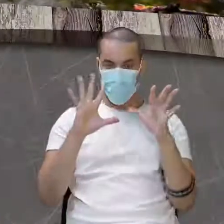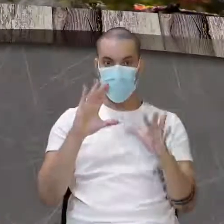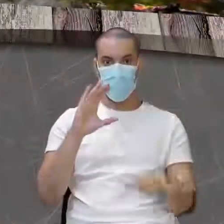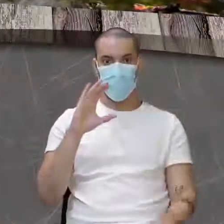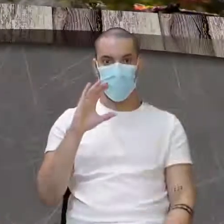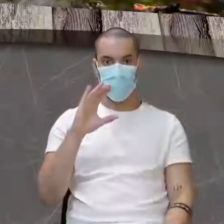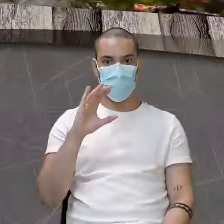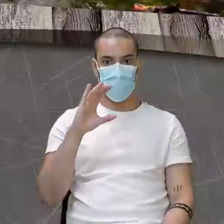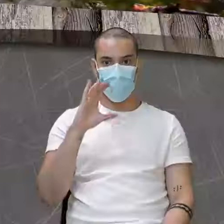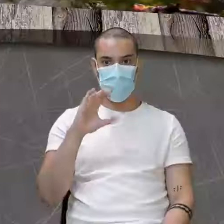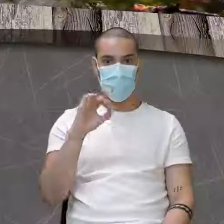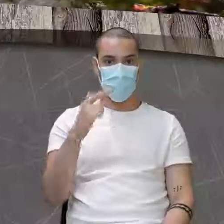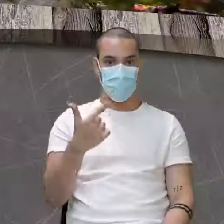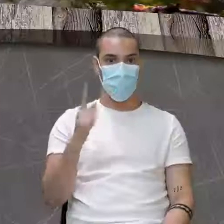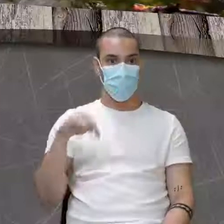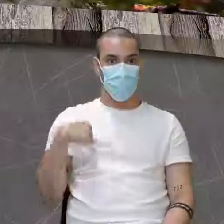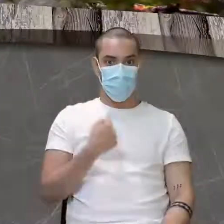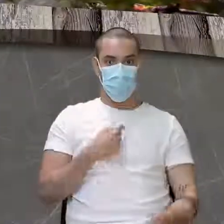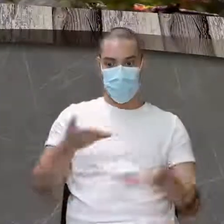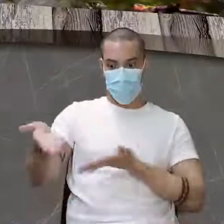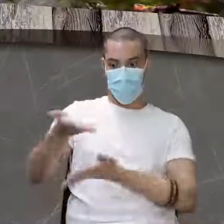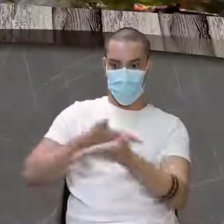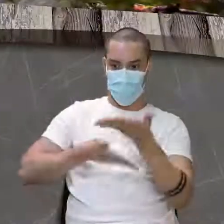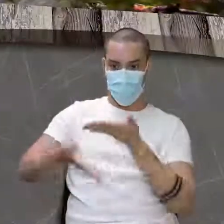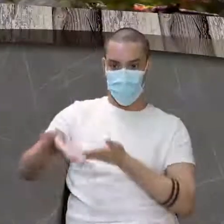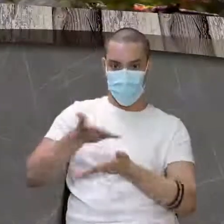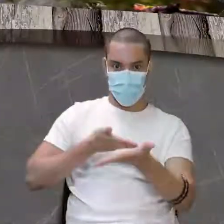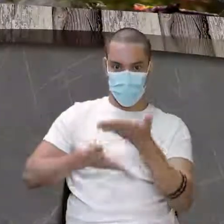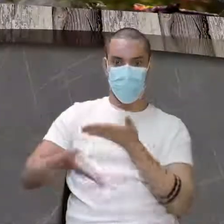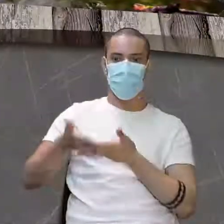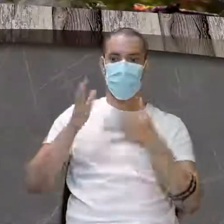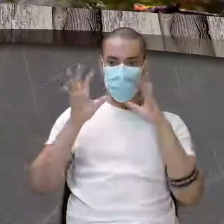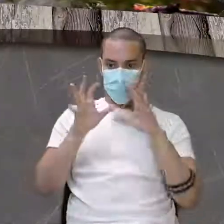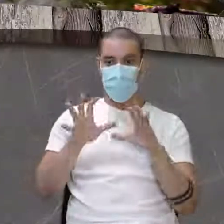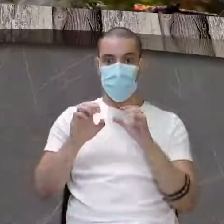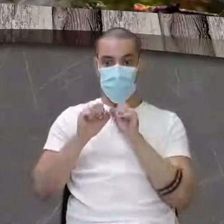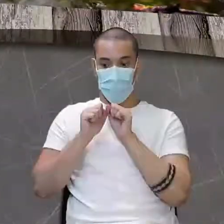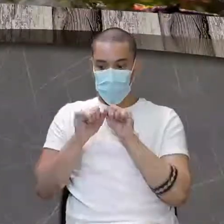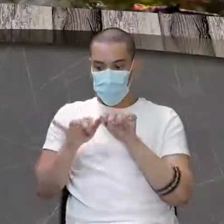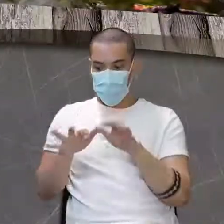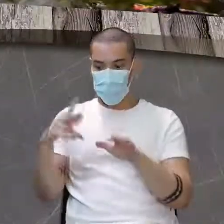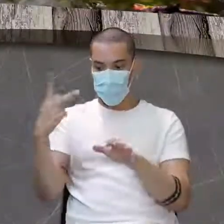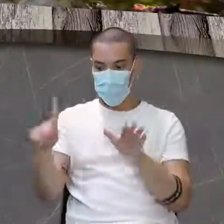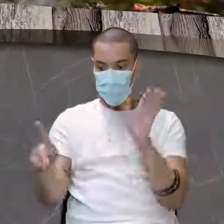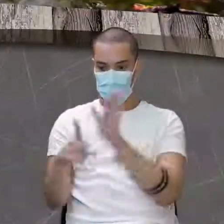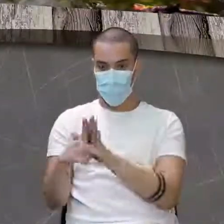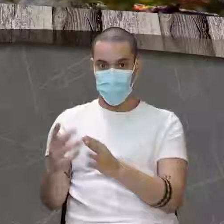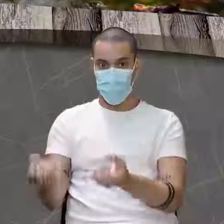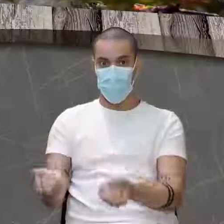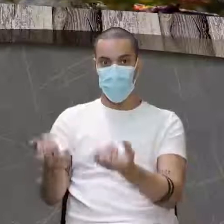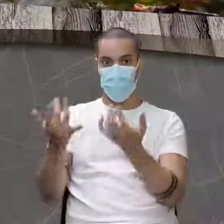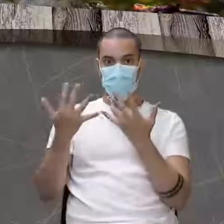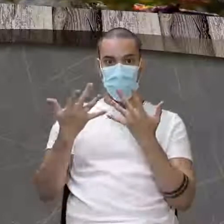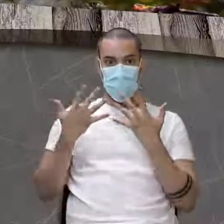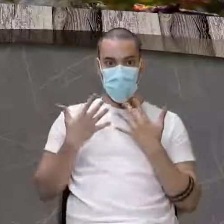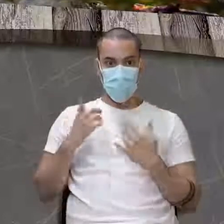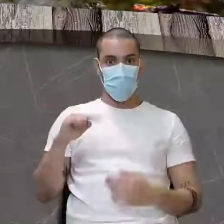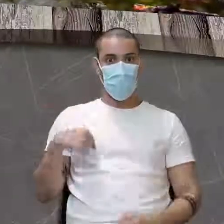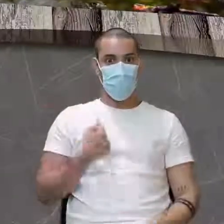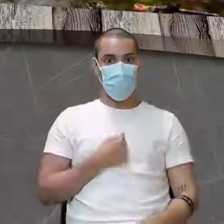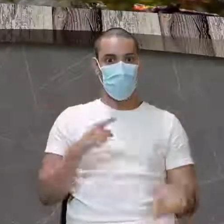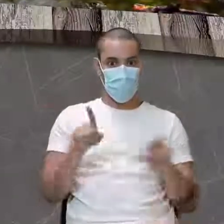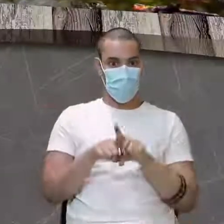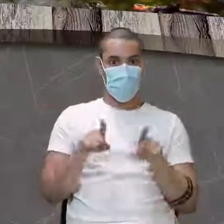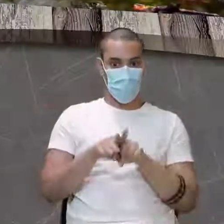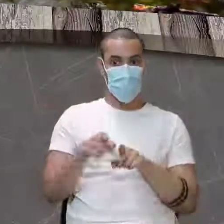carbônico. Então, nós interagimos com os vegetais nesses processos, liberando o CO2 para elas e elas liberando o oxigênio também para a gente, porque